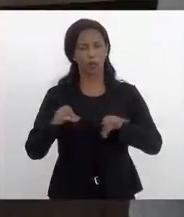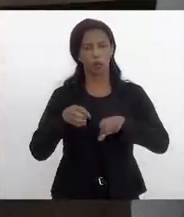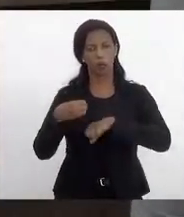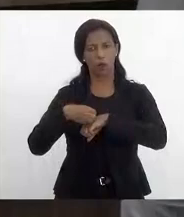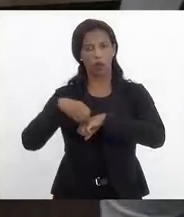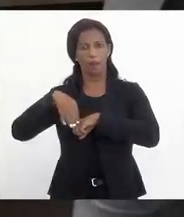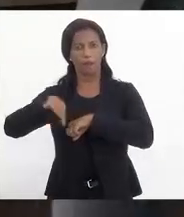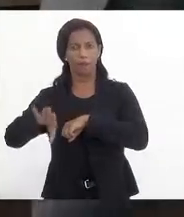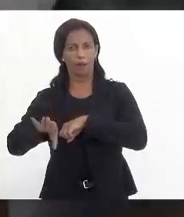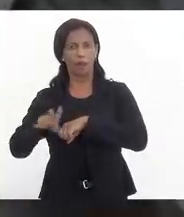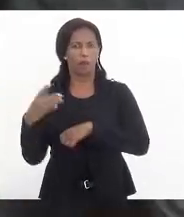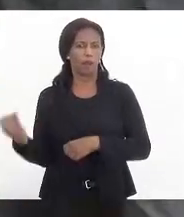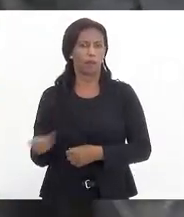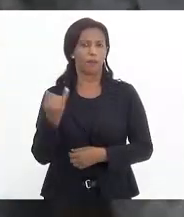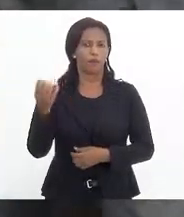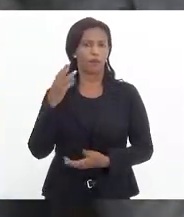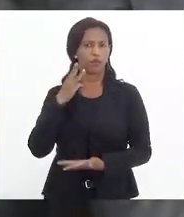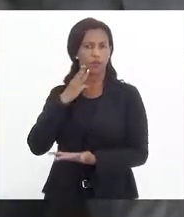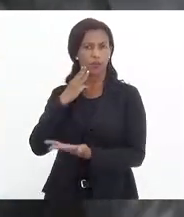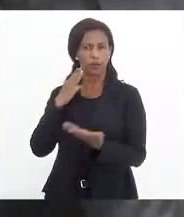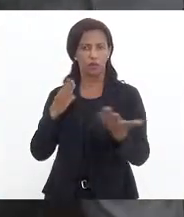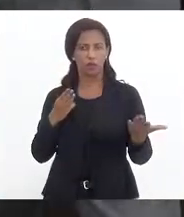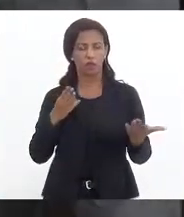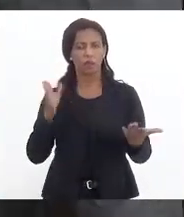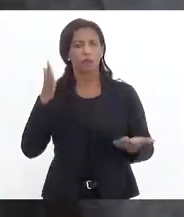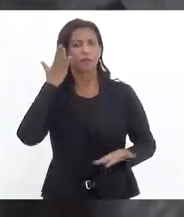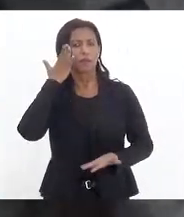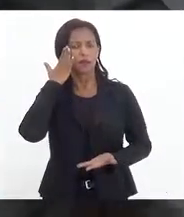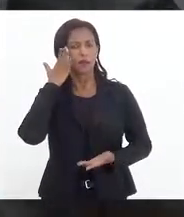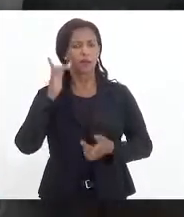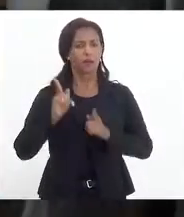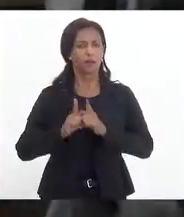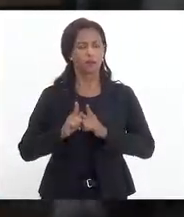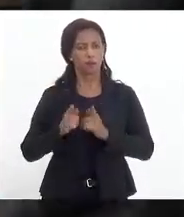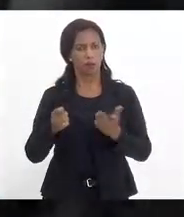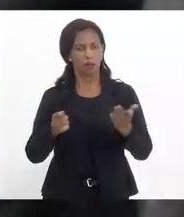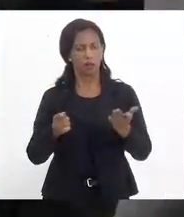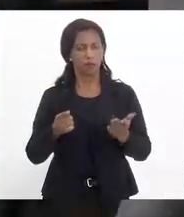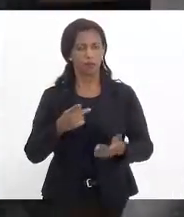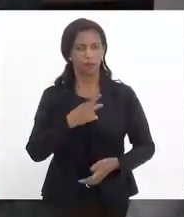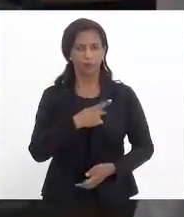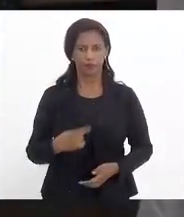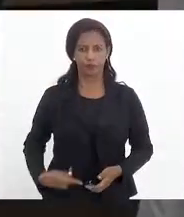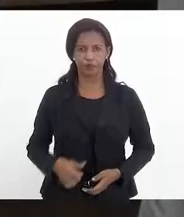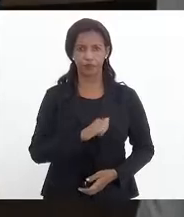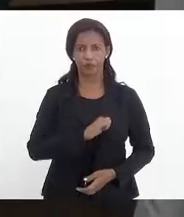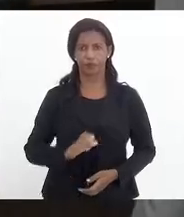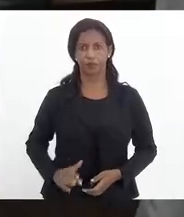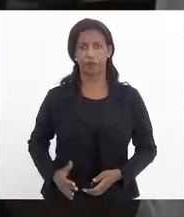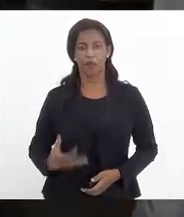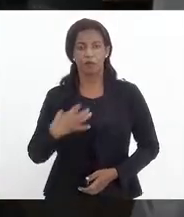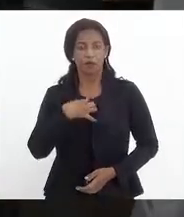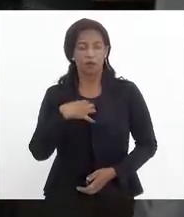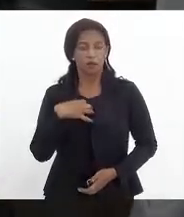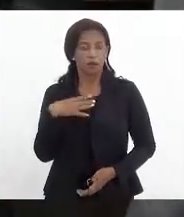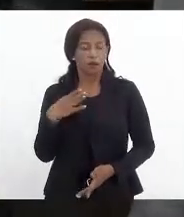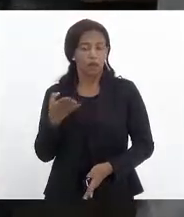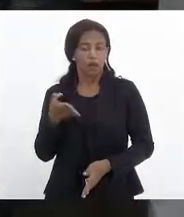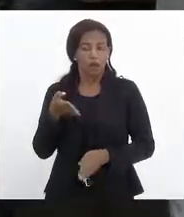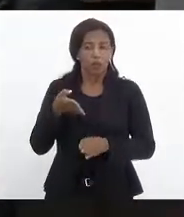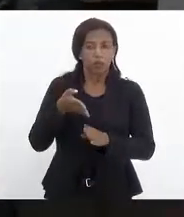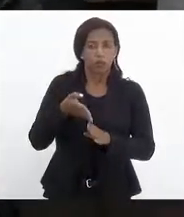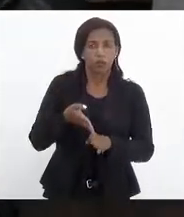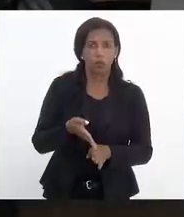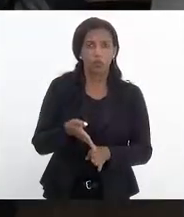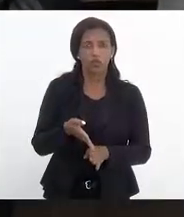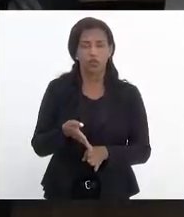colação pelo deputado Valdec, mas também entendo as palavras do deputado André Ciliano, no sentido de que a gente não pode chegar nas